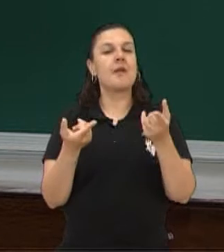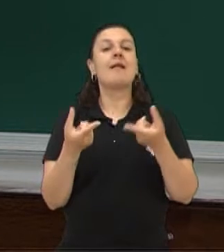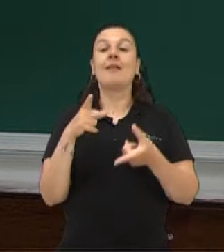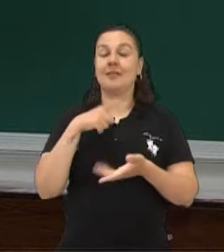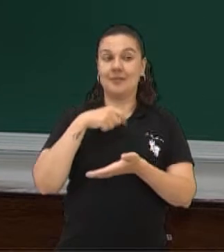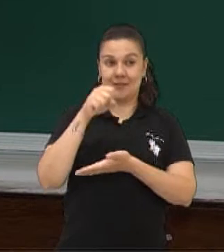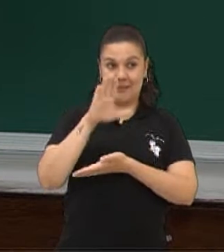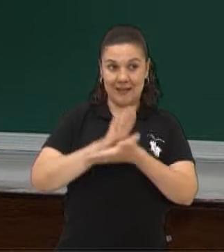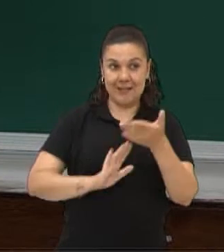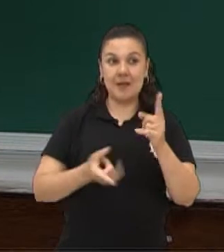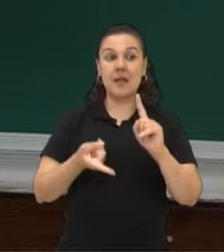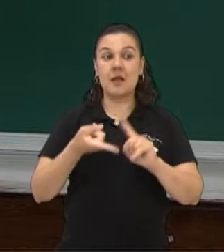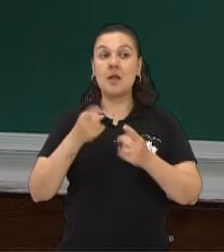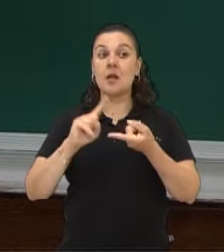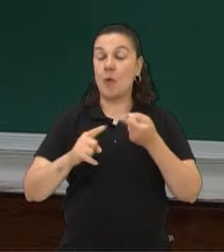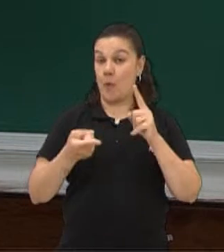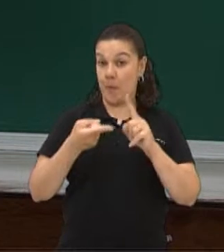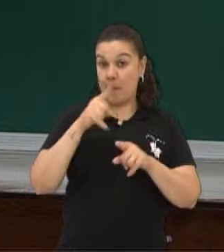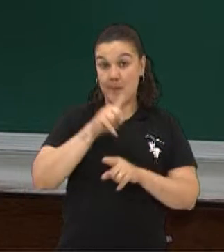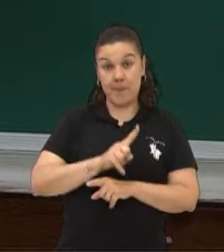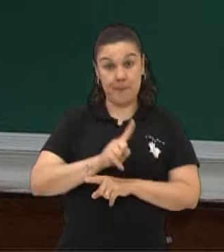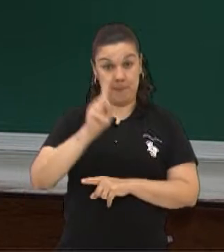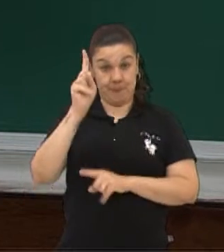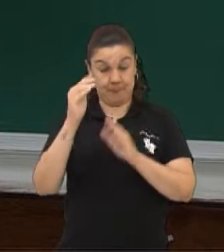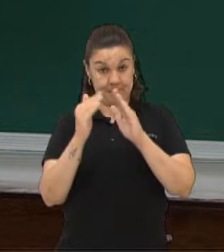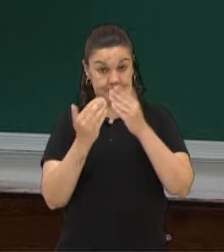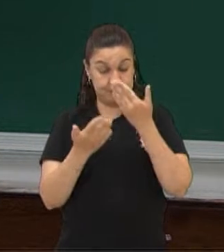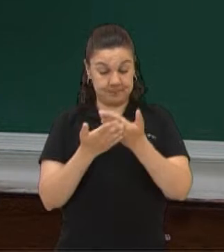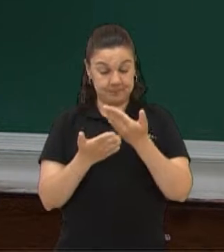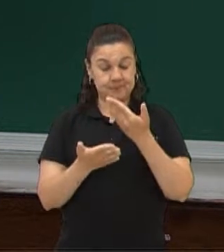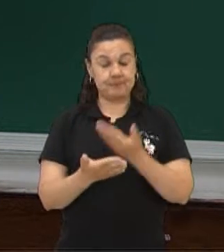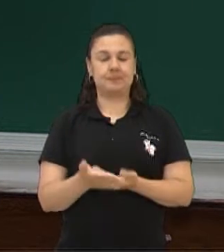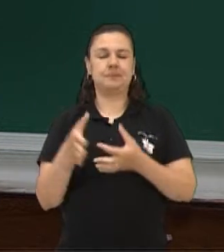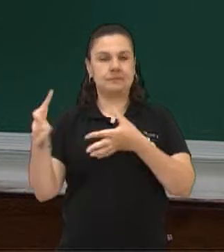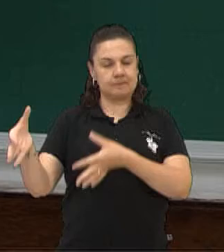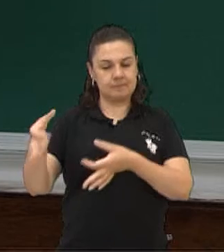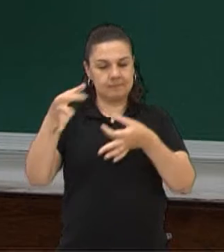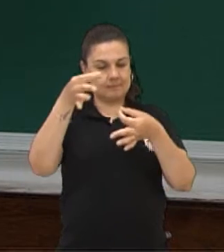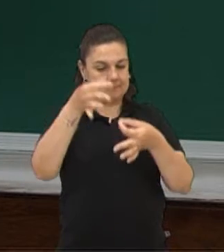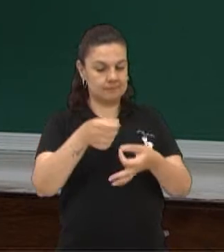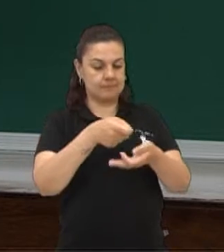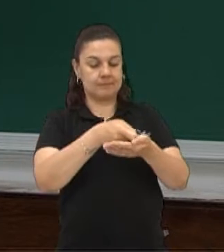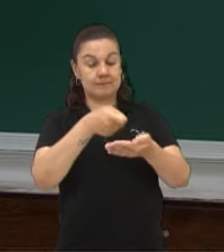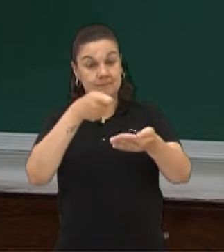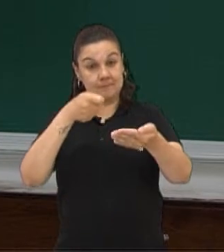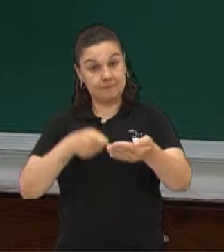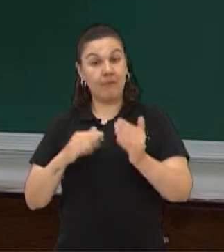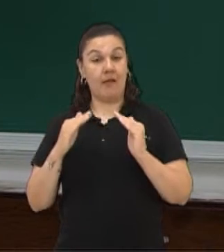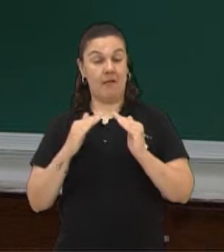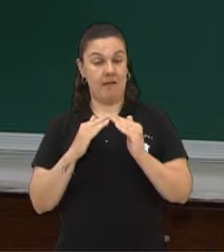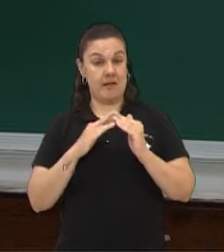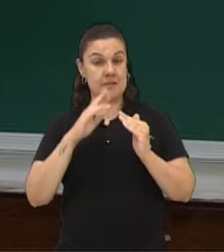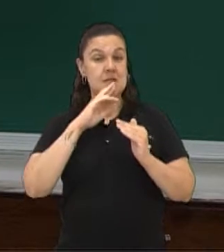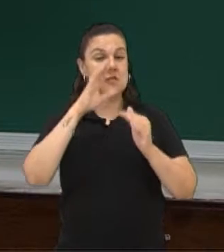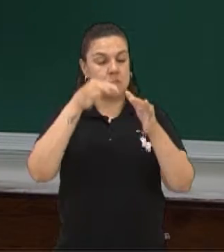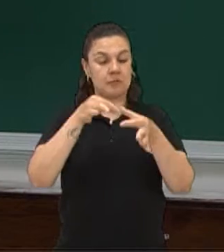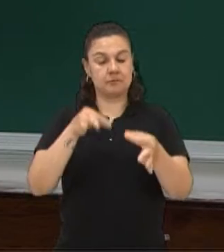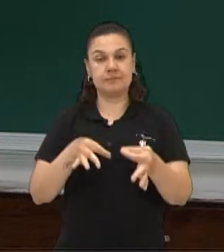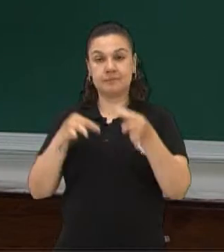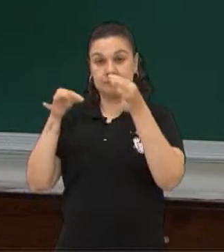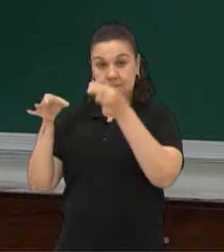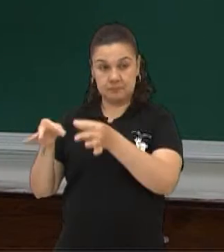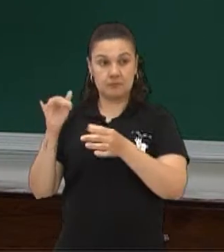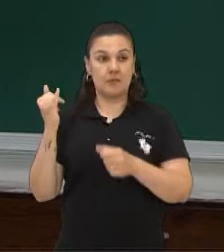tem atividade para você também. Vai até a sua escola, retira a atividade, leva para casa, resolve e depois entrega.